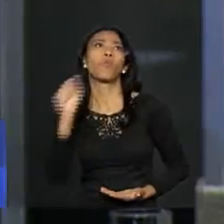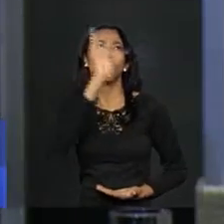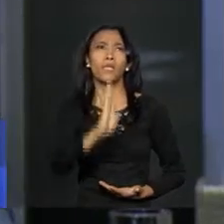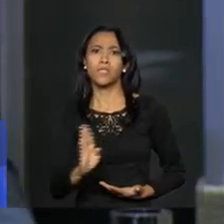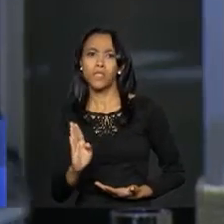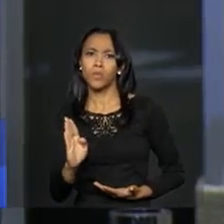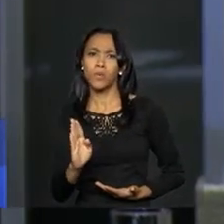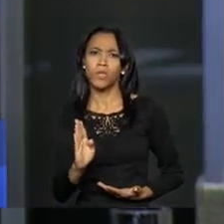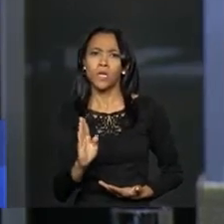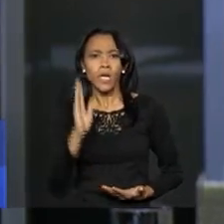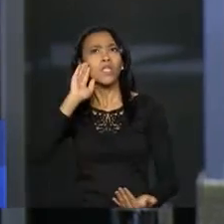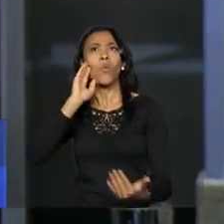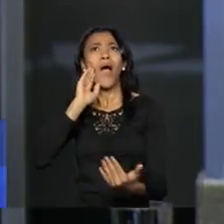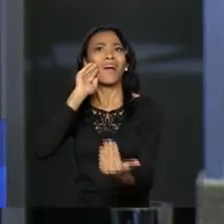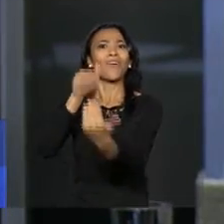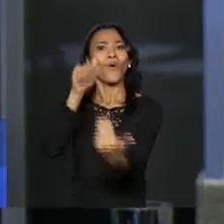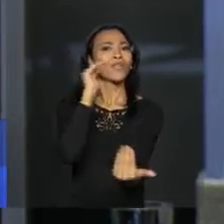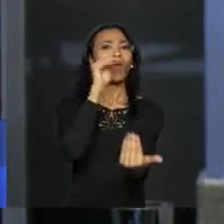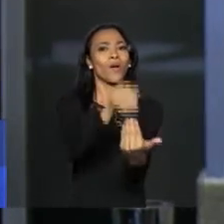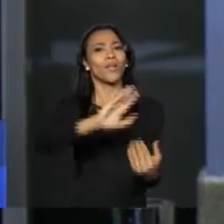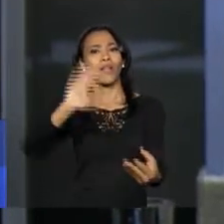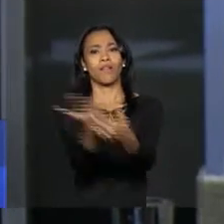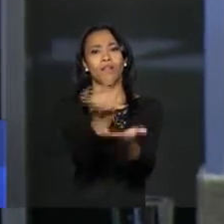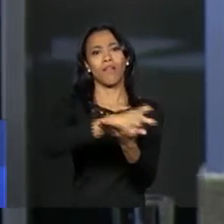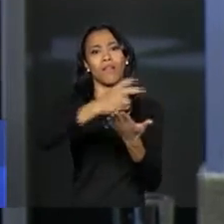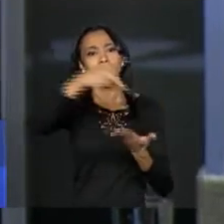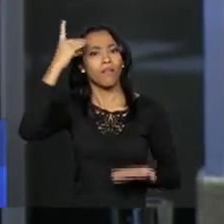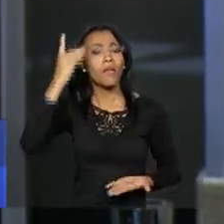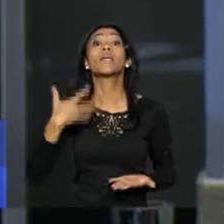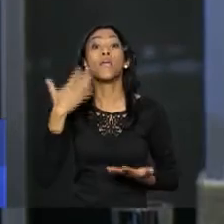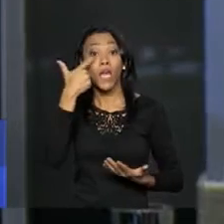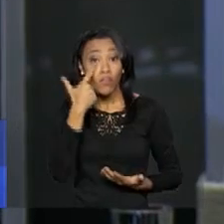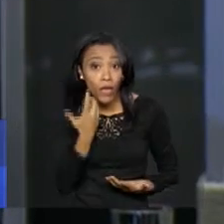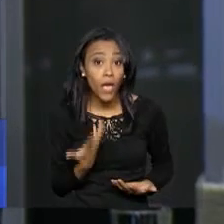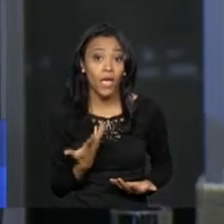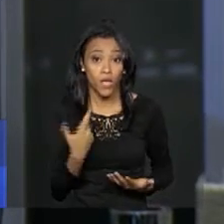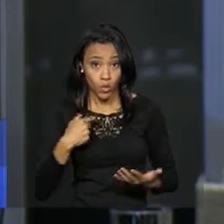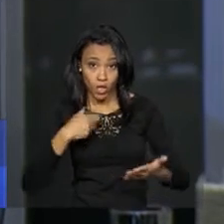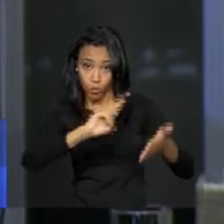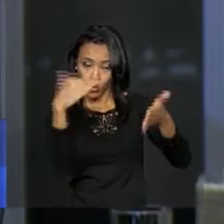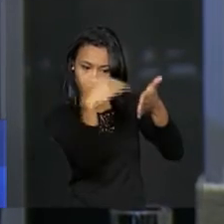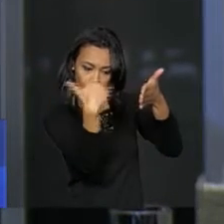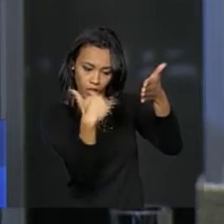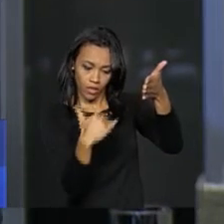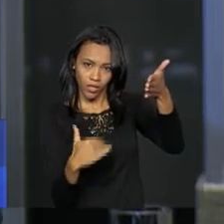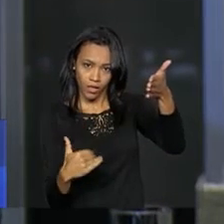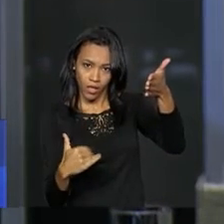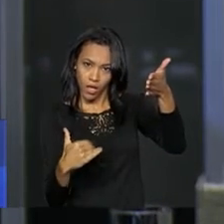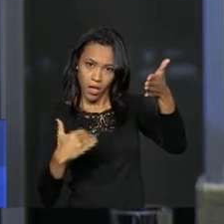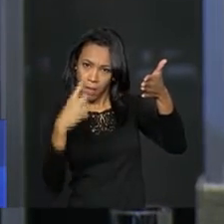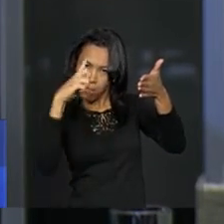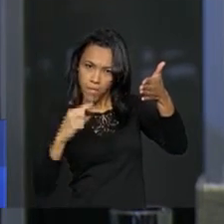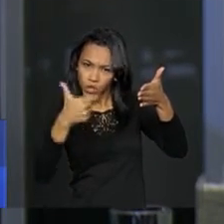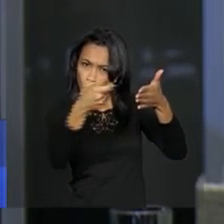já tem voz para aprovar o impeachment. Cadê os votos? Por que é que não divulga? Eu tenho minha lista aqui. Nós não teremos menos de 200 votos